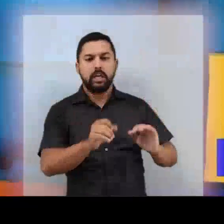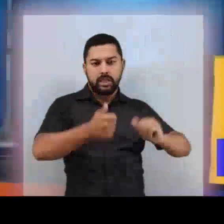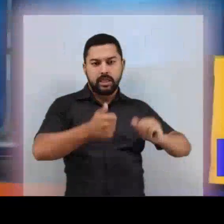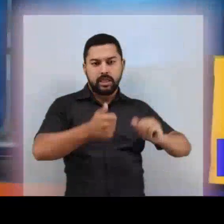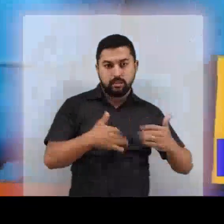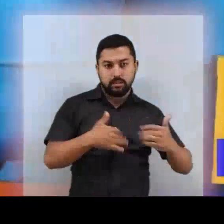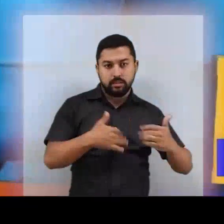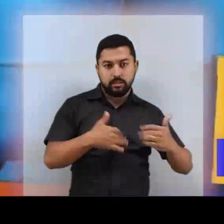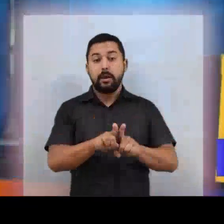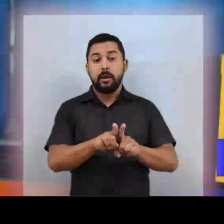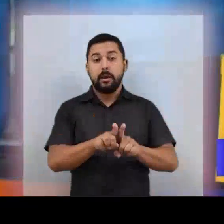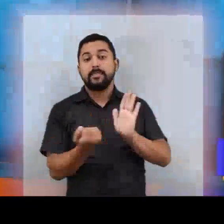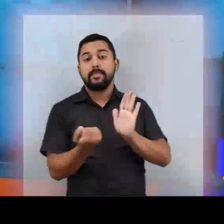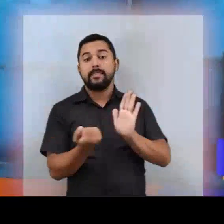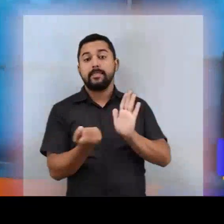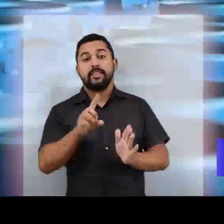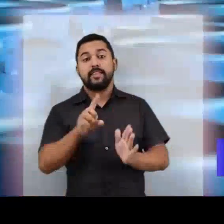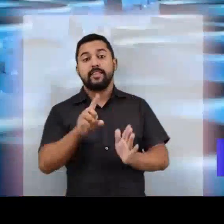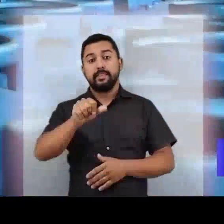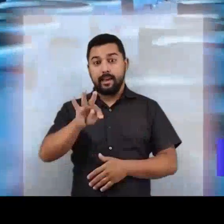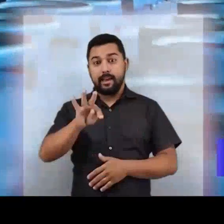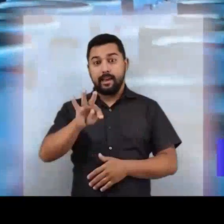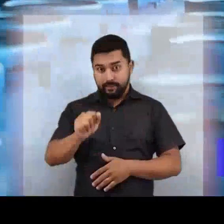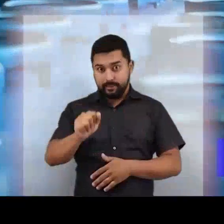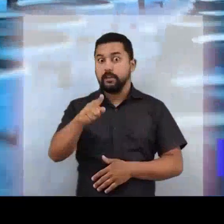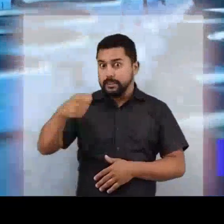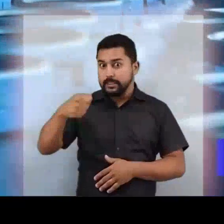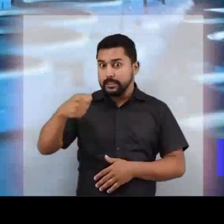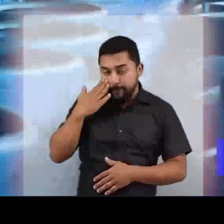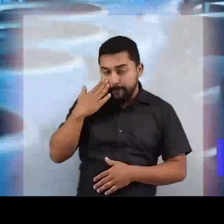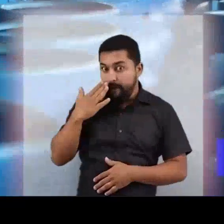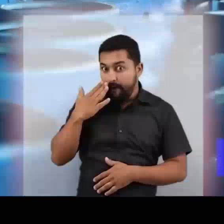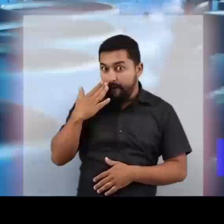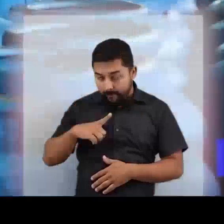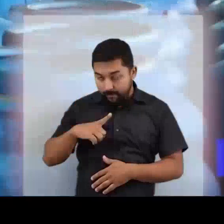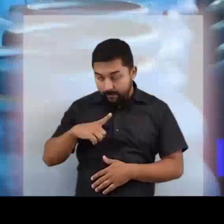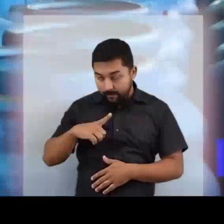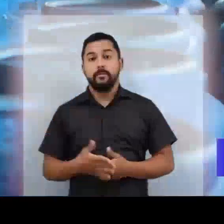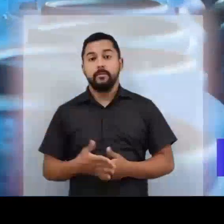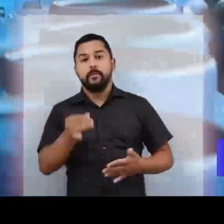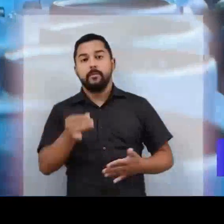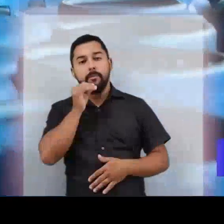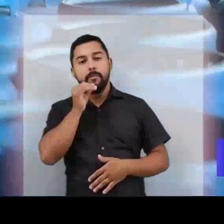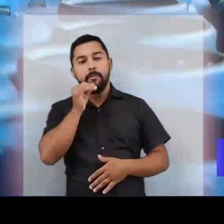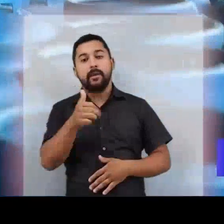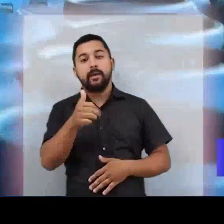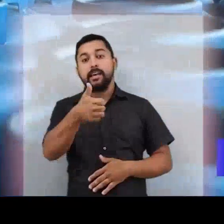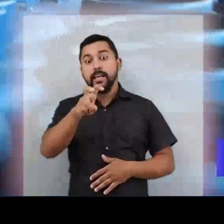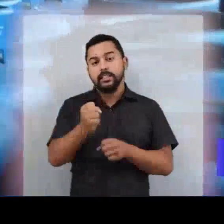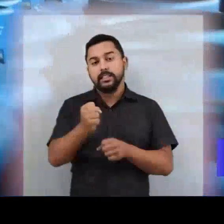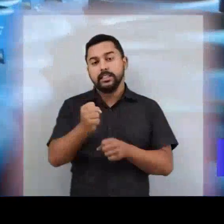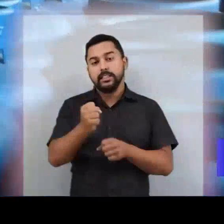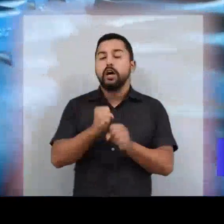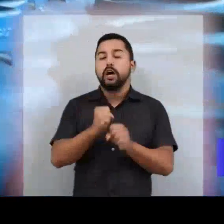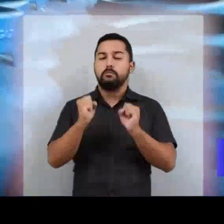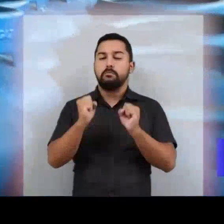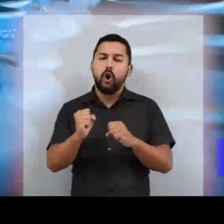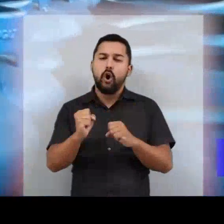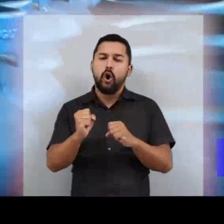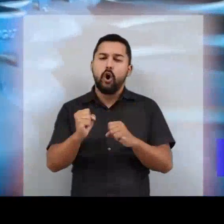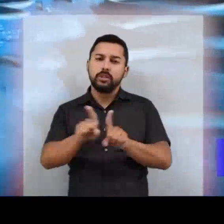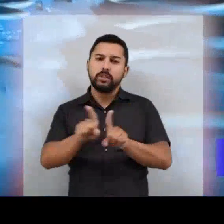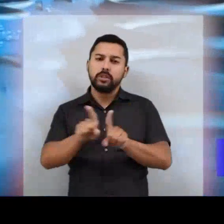também eles olham se está dentro da validade. Aliás, você sabia que botijão tem data de validade? Um novo é para durar 15 anos, mas depois ele